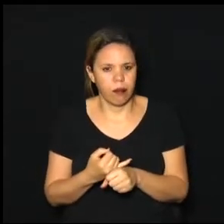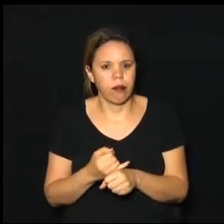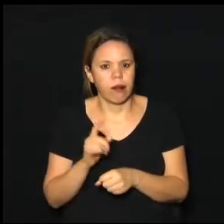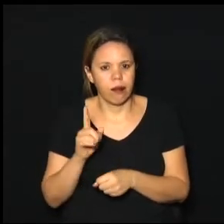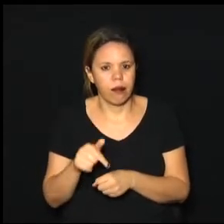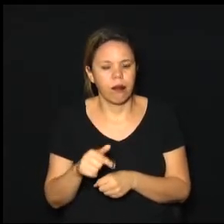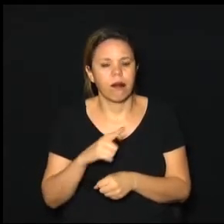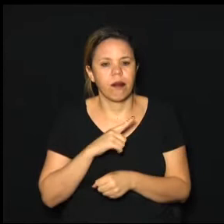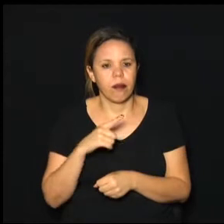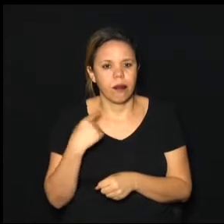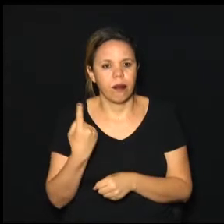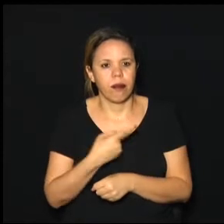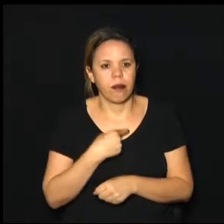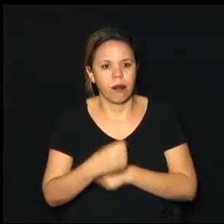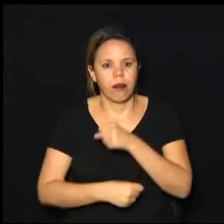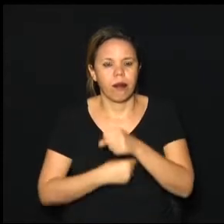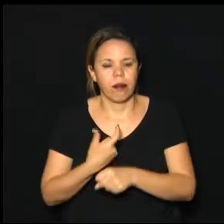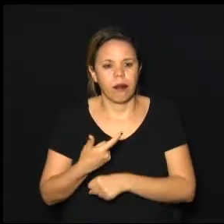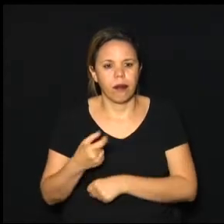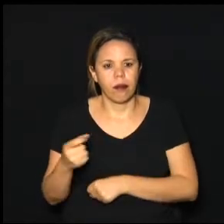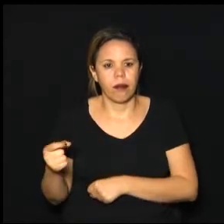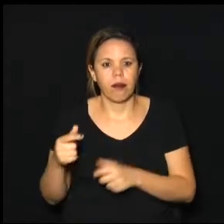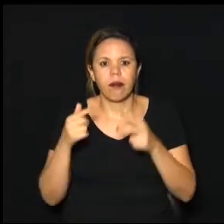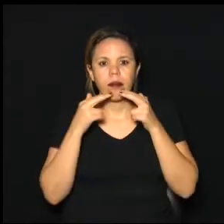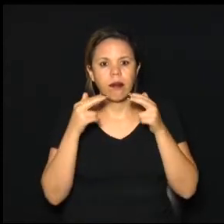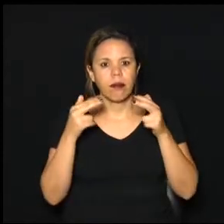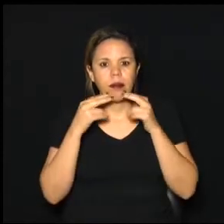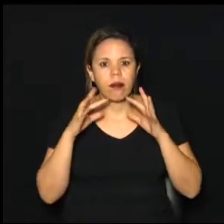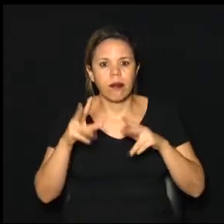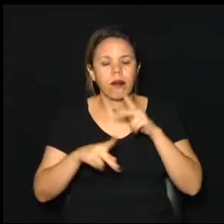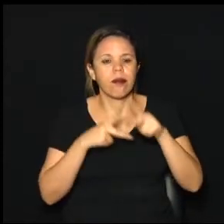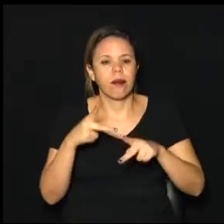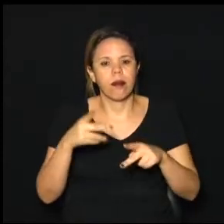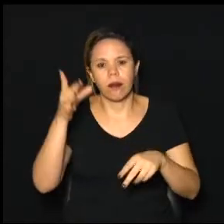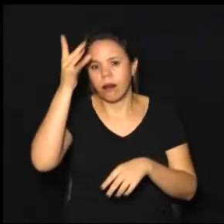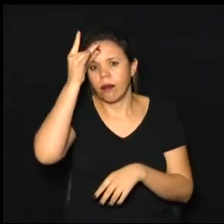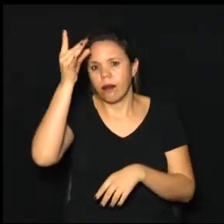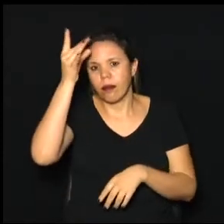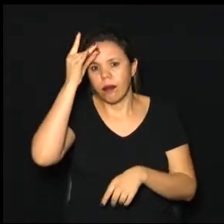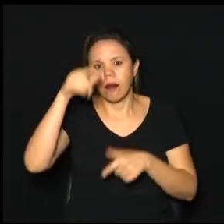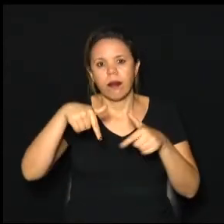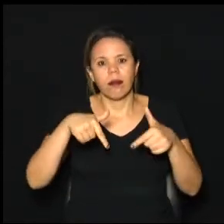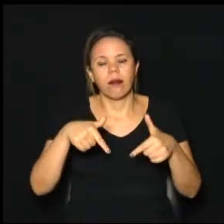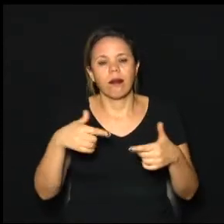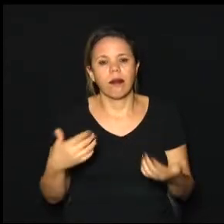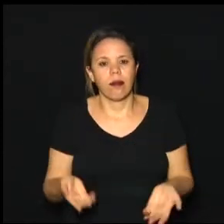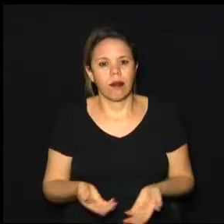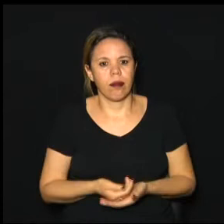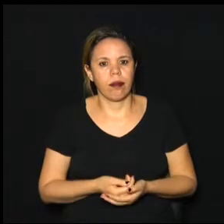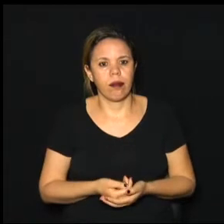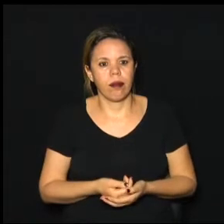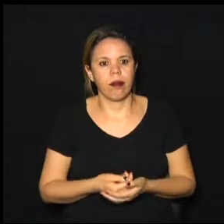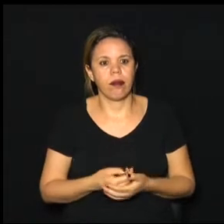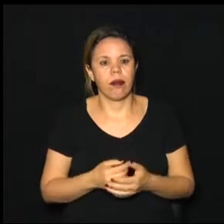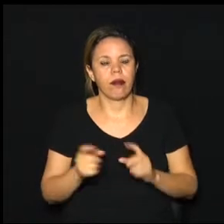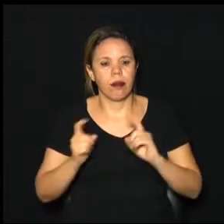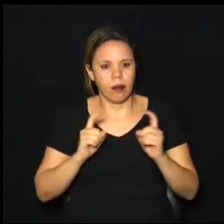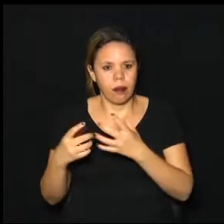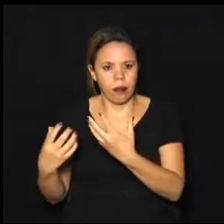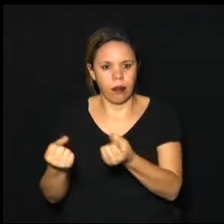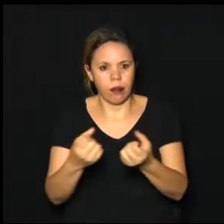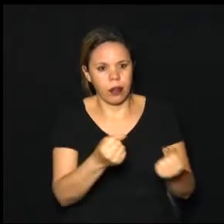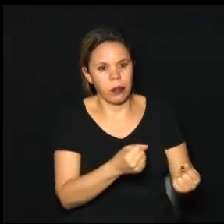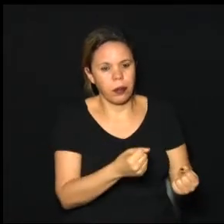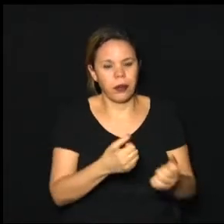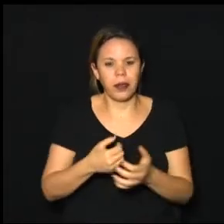nós teremos no ano de 2020, isso é uma novidade, todo mundo vai ter que aprender a trabalhar com isso. As convenções poderão ser feitas